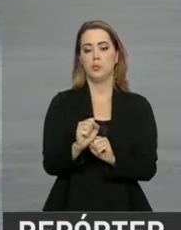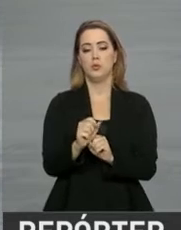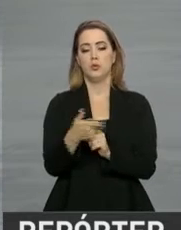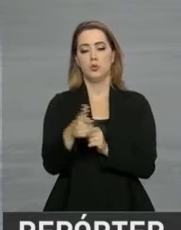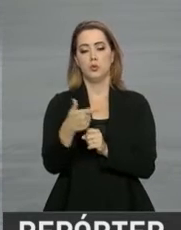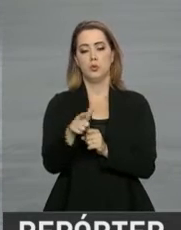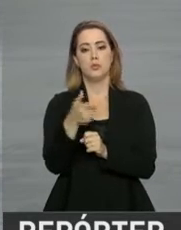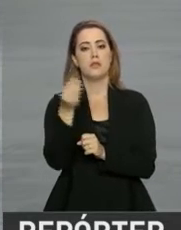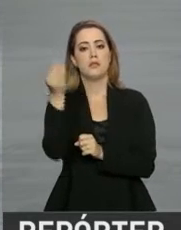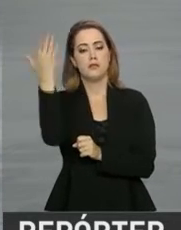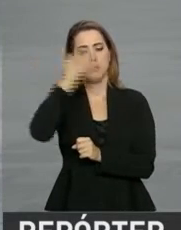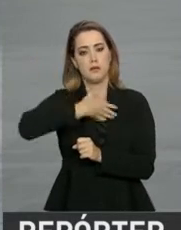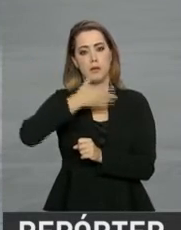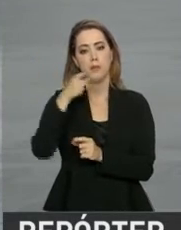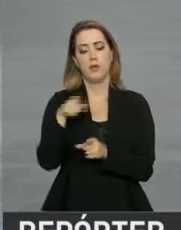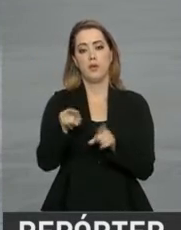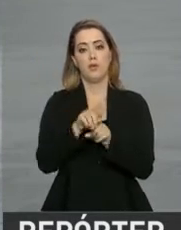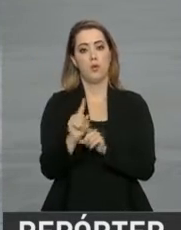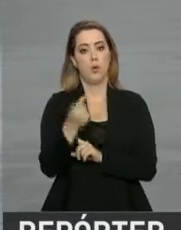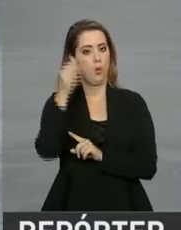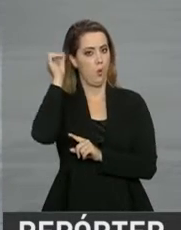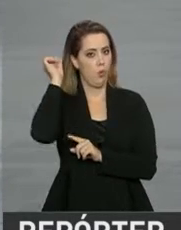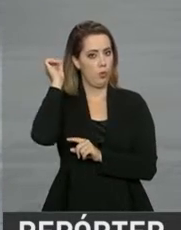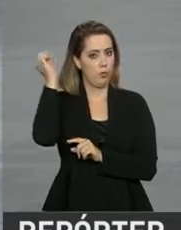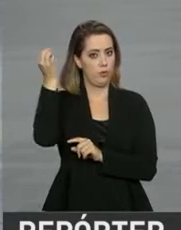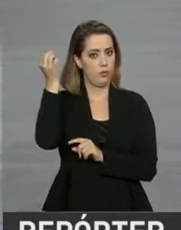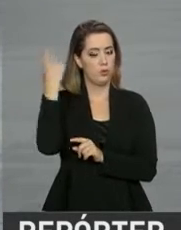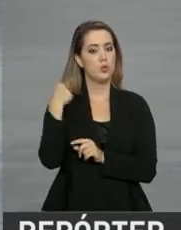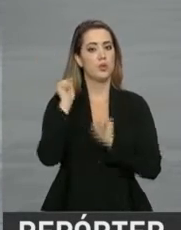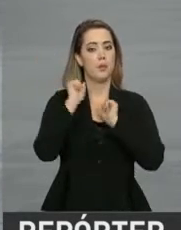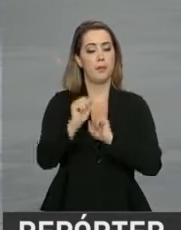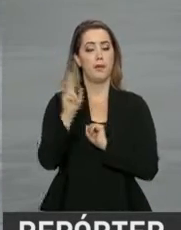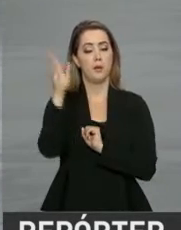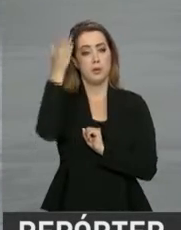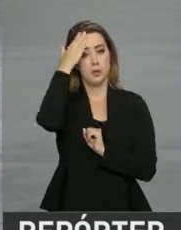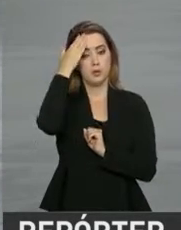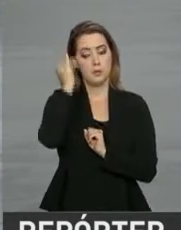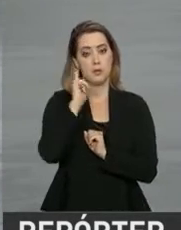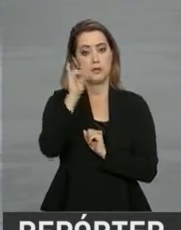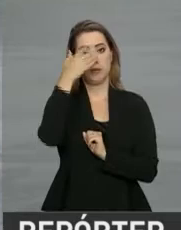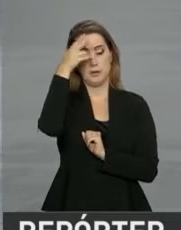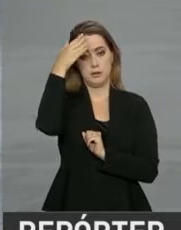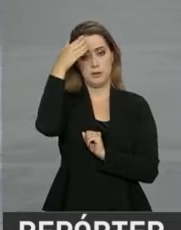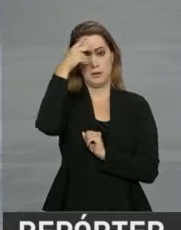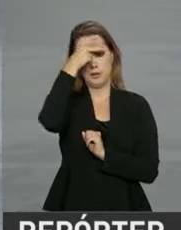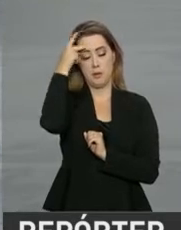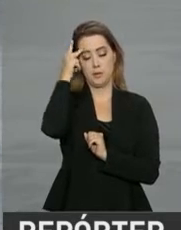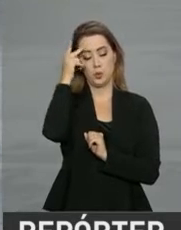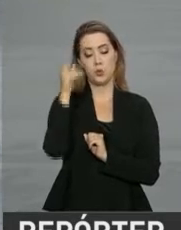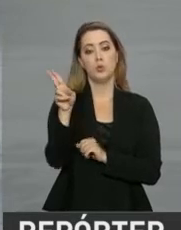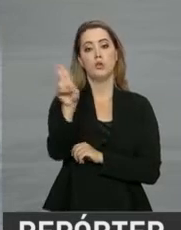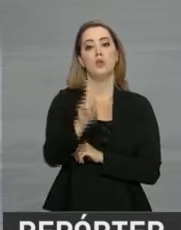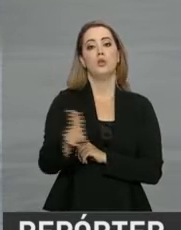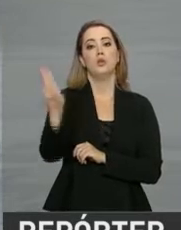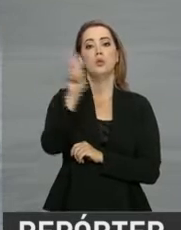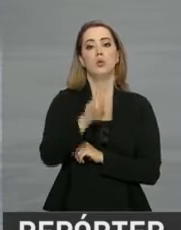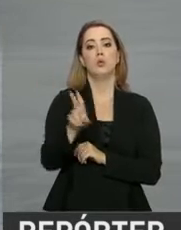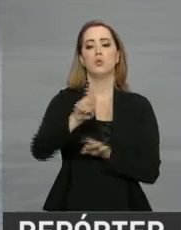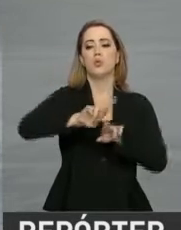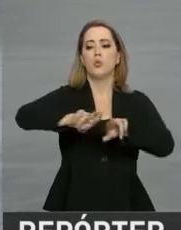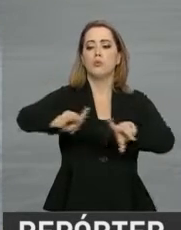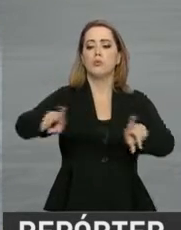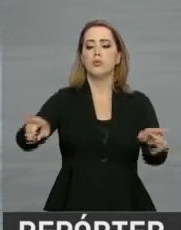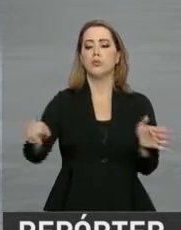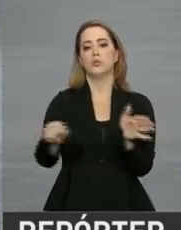O exame é feito com o fio de cabelo e pode indicar que o motorista profissional se utilizou de substâncias psicotrópicas